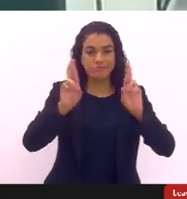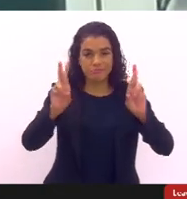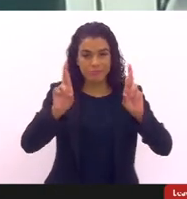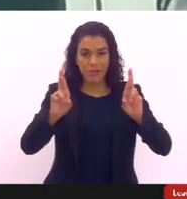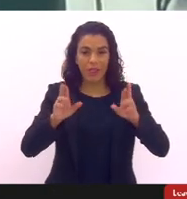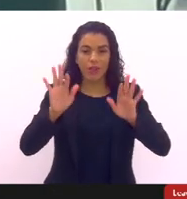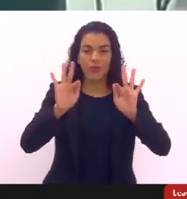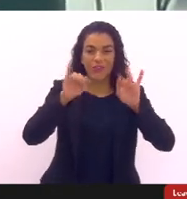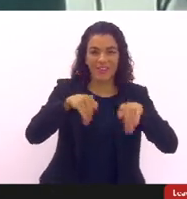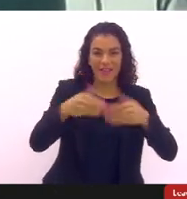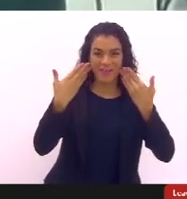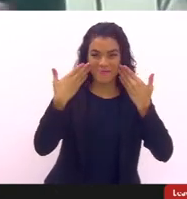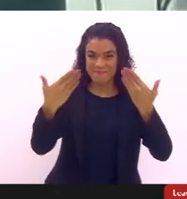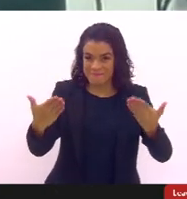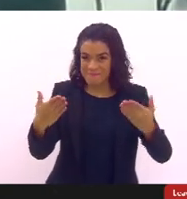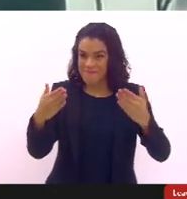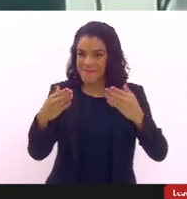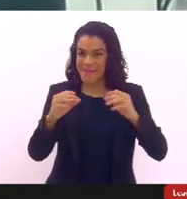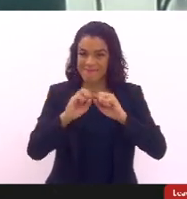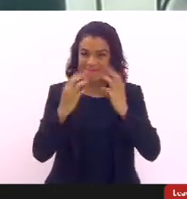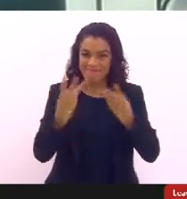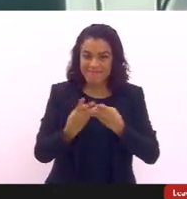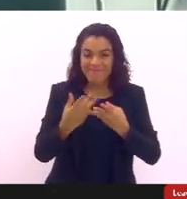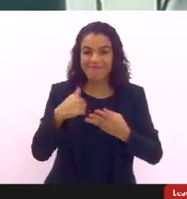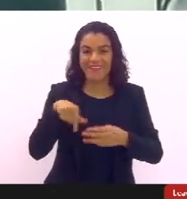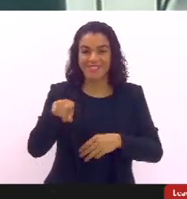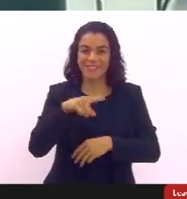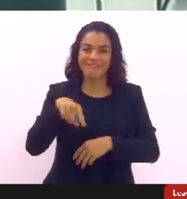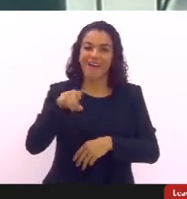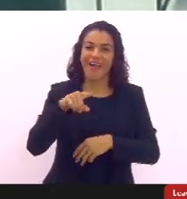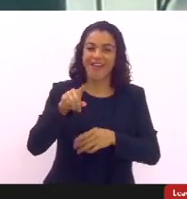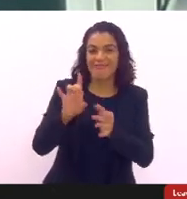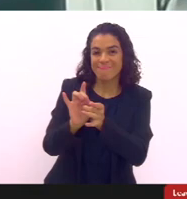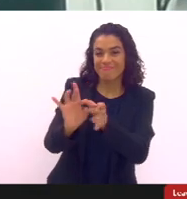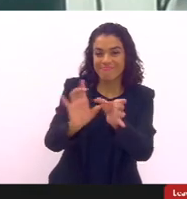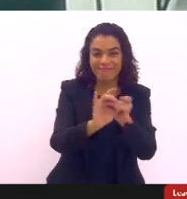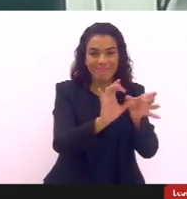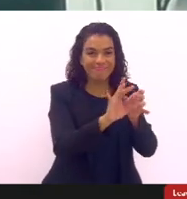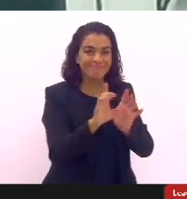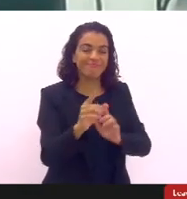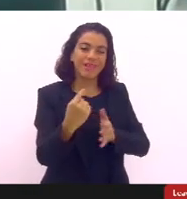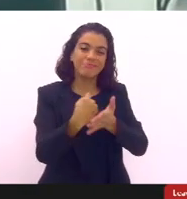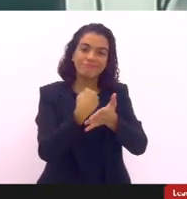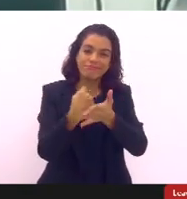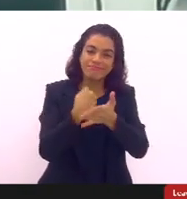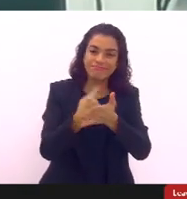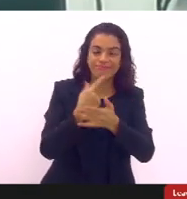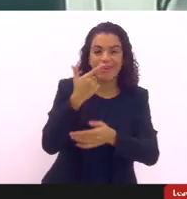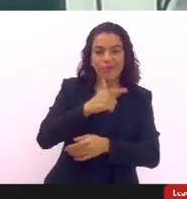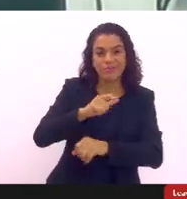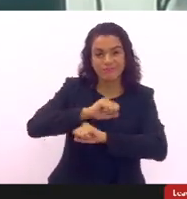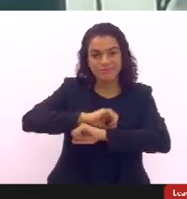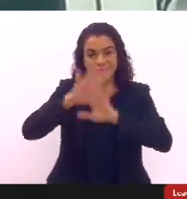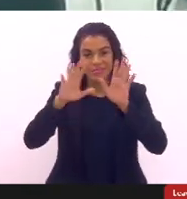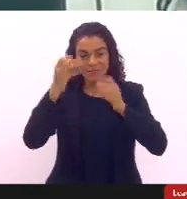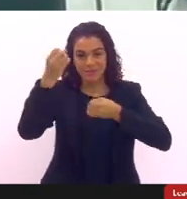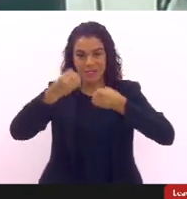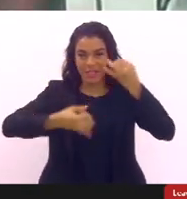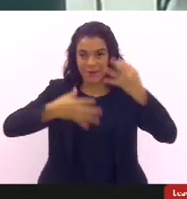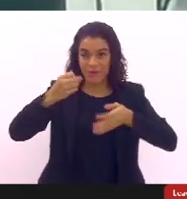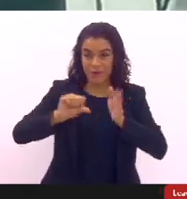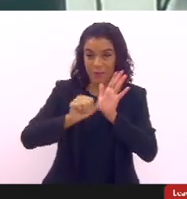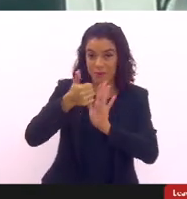nossa apresentação, né, vamos abrir para tirar dúvidas, mas que a gente esclareça minimamente. Eu vou colocar a